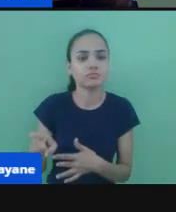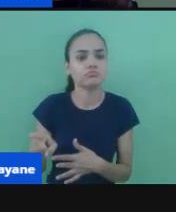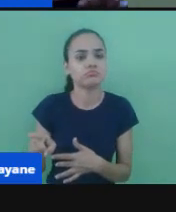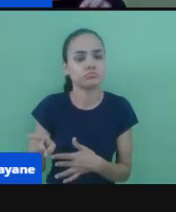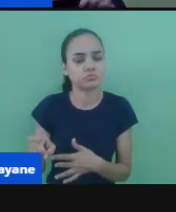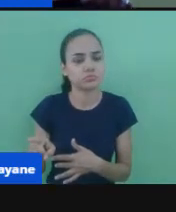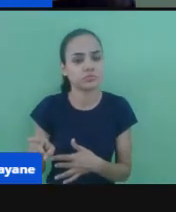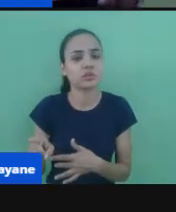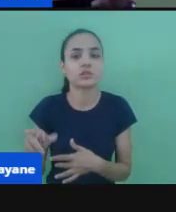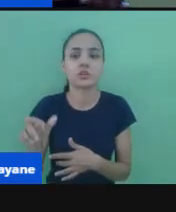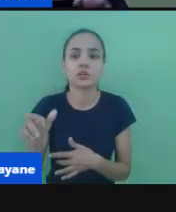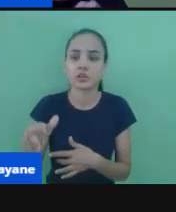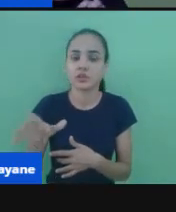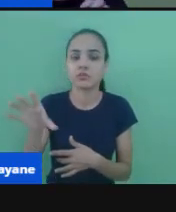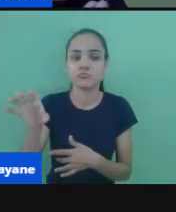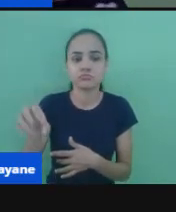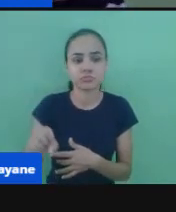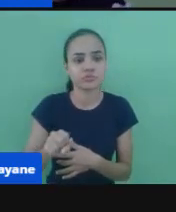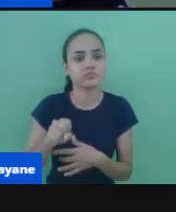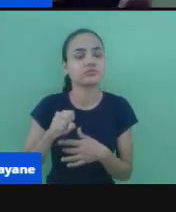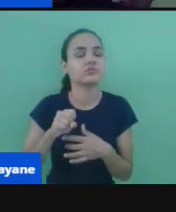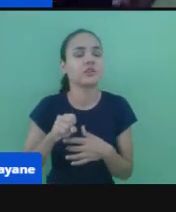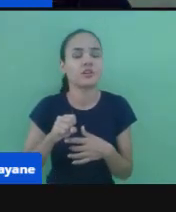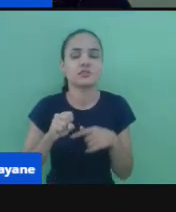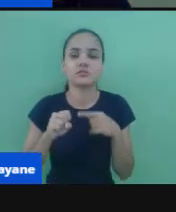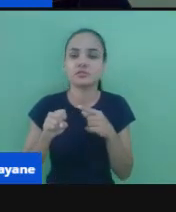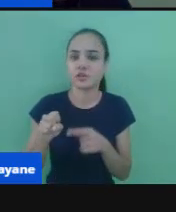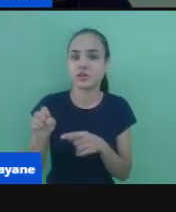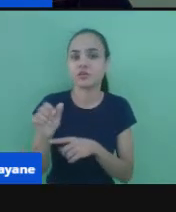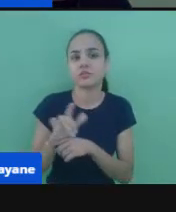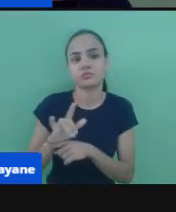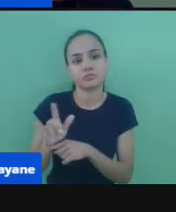documental da história, que é Nanuki Esquimó.